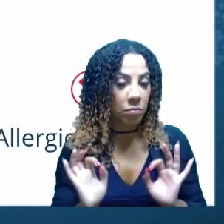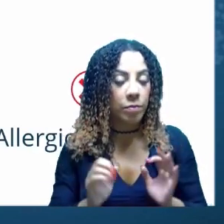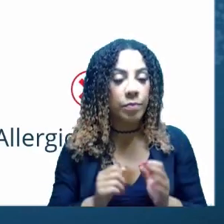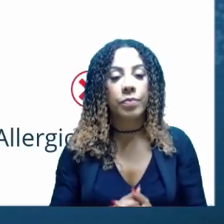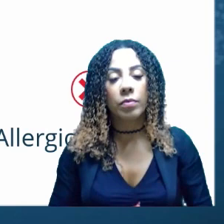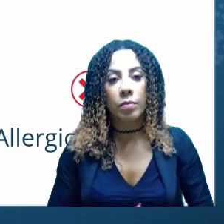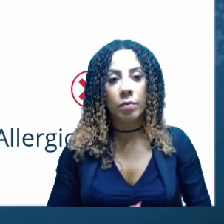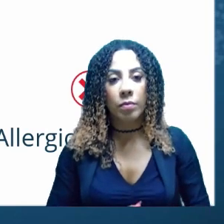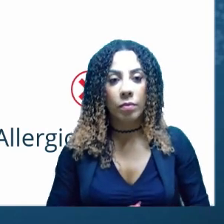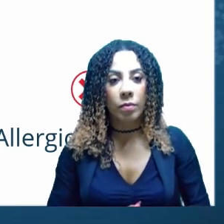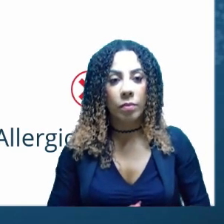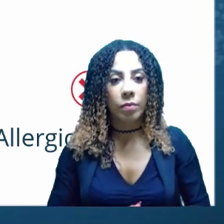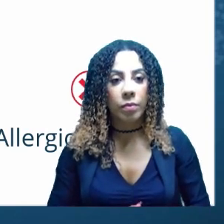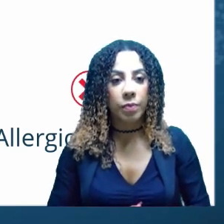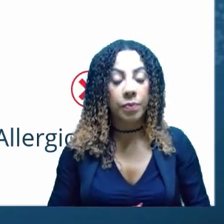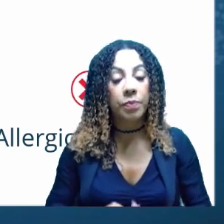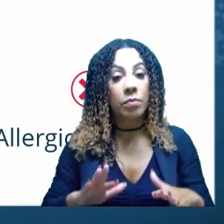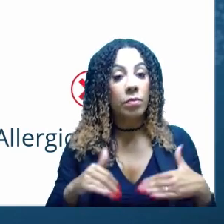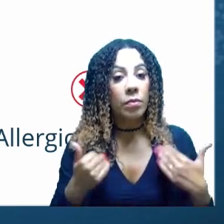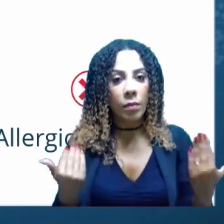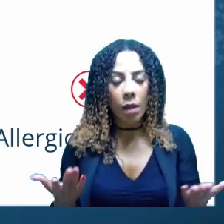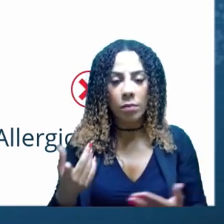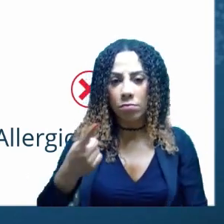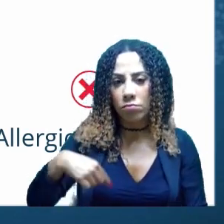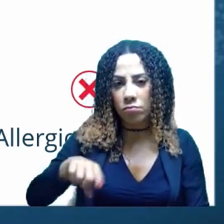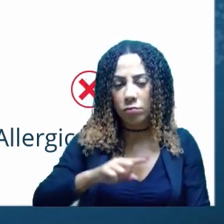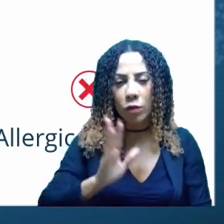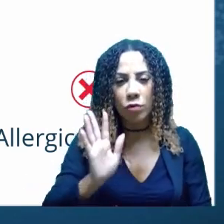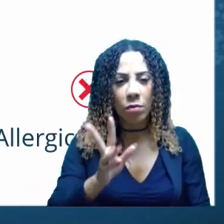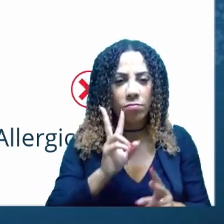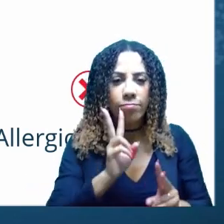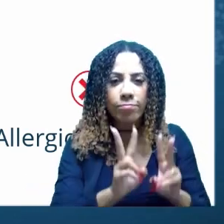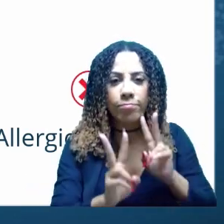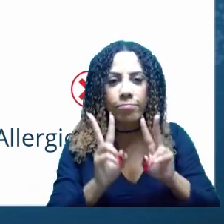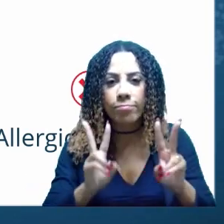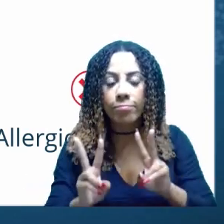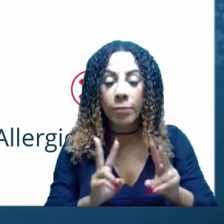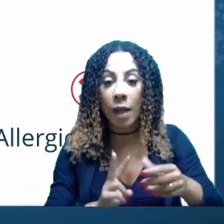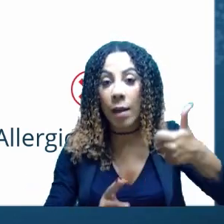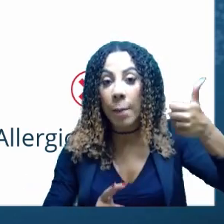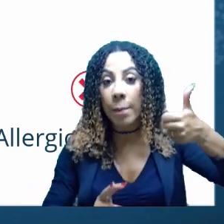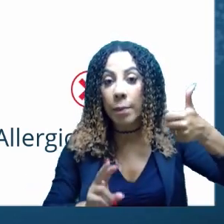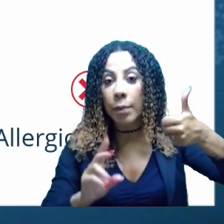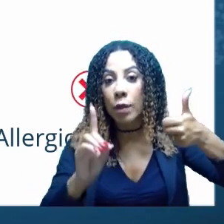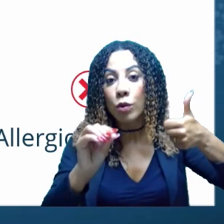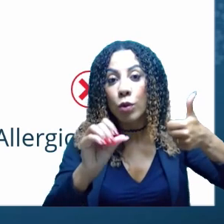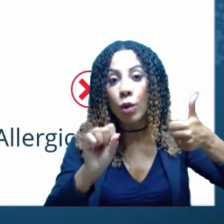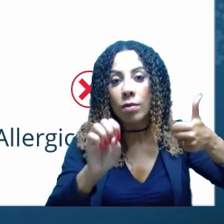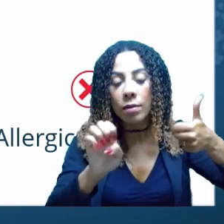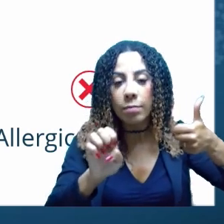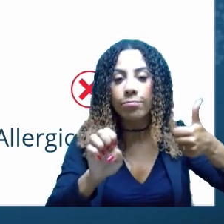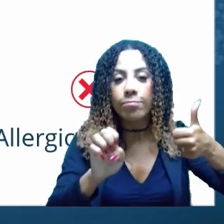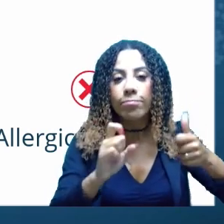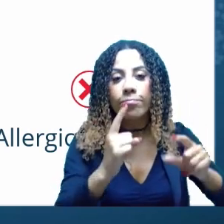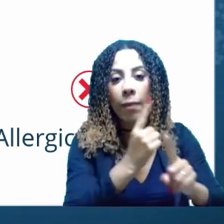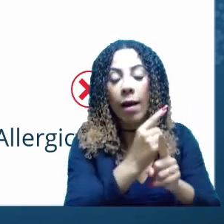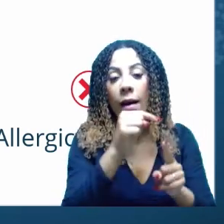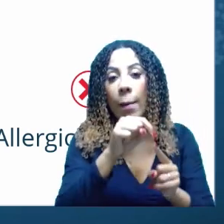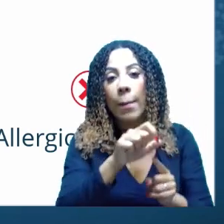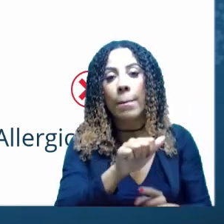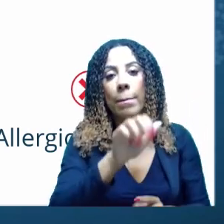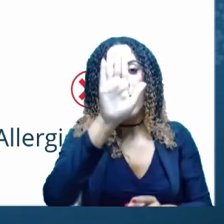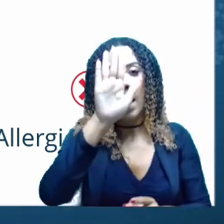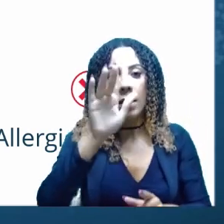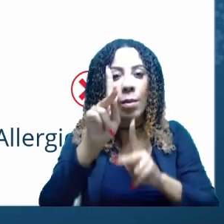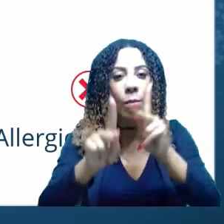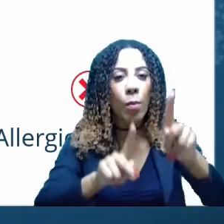Bom, então, visto que nós observamos que a primeira dose foi a que desencadeou mais reações adversas na população geral, então a